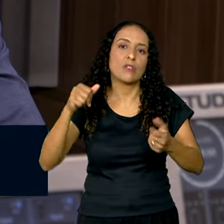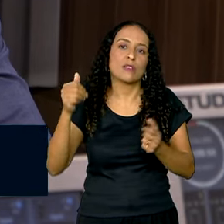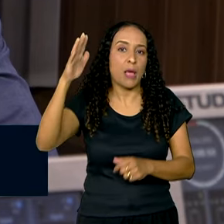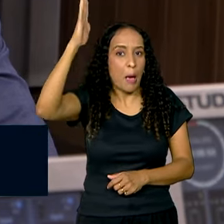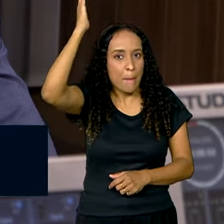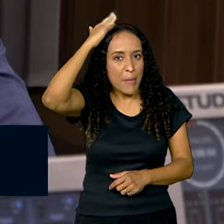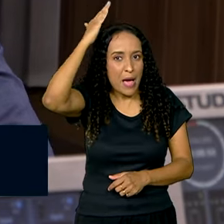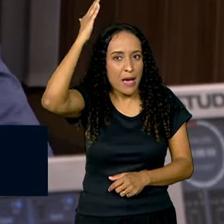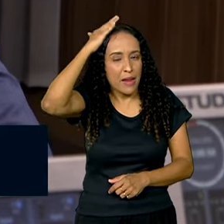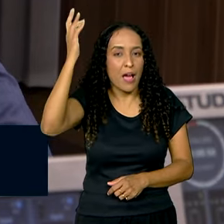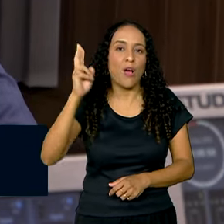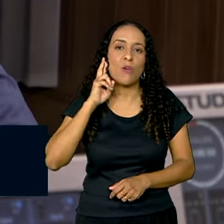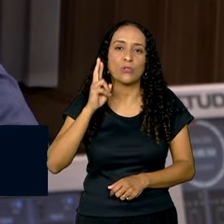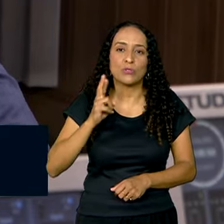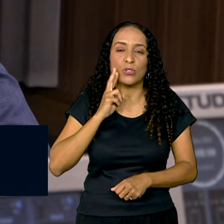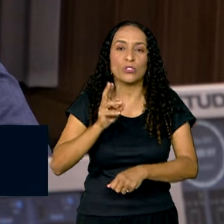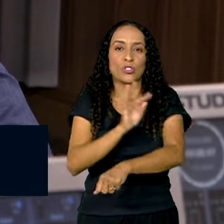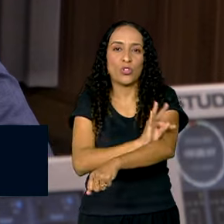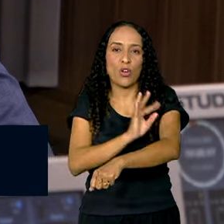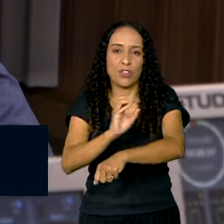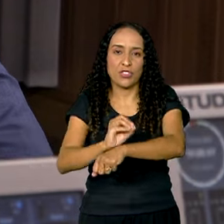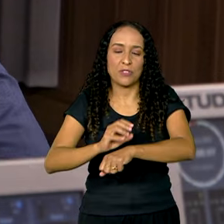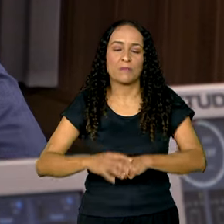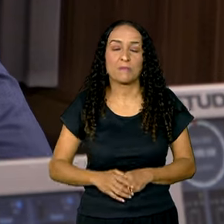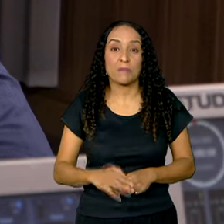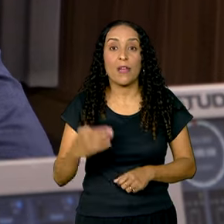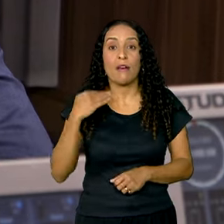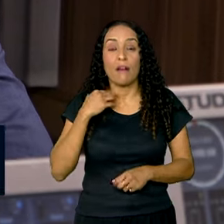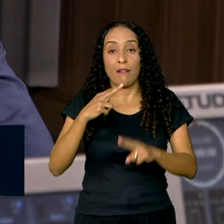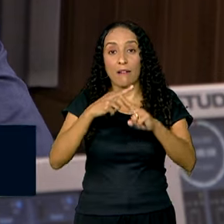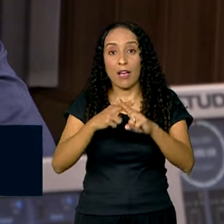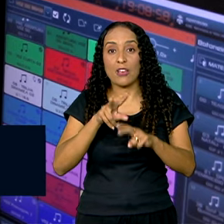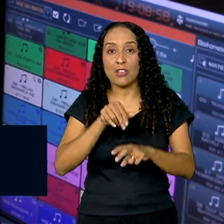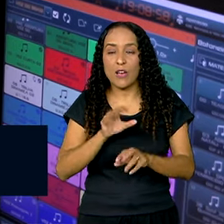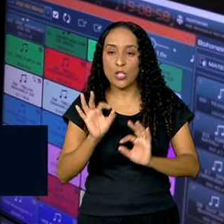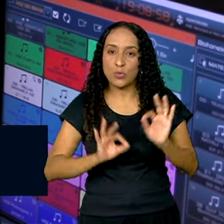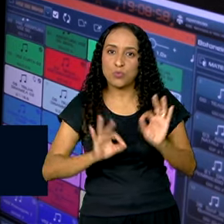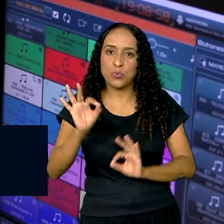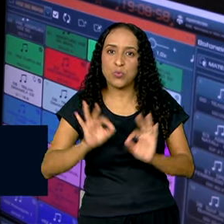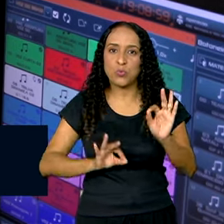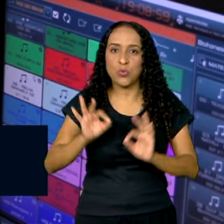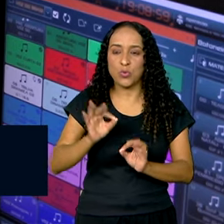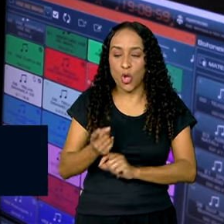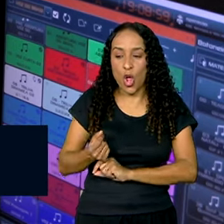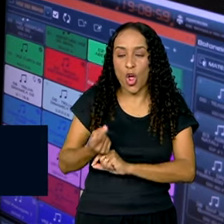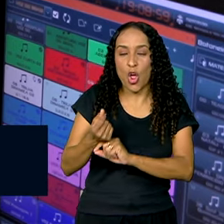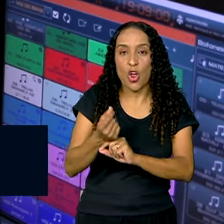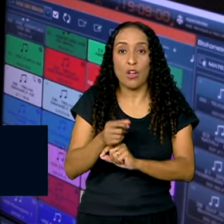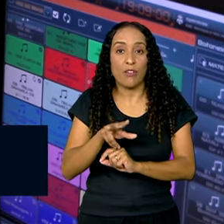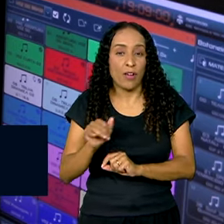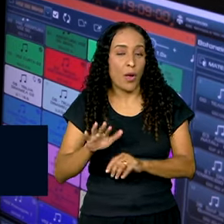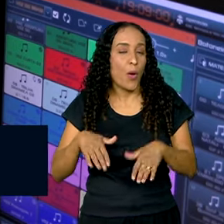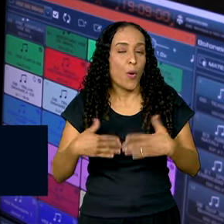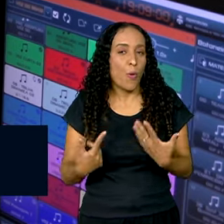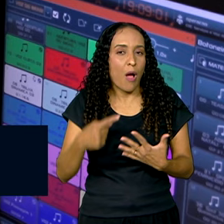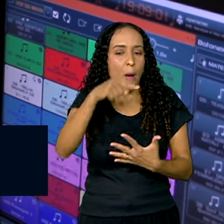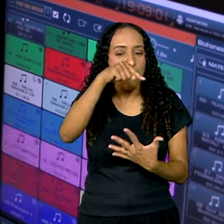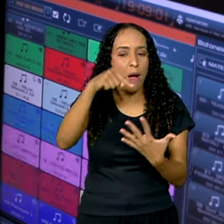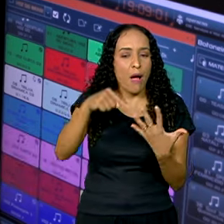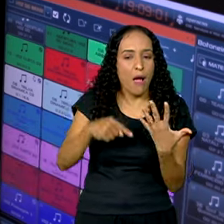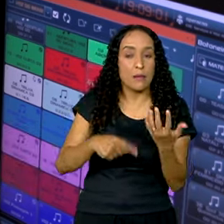Rondônia rur e Tocantins a Caixa Econômica Federal é que vai operacionalizar esse microcrédito né quais serão os